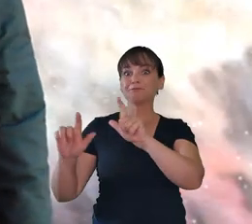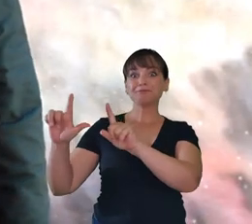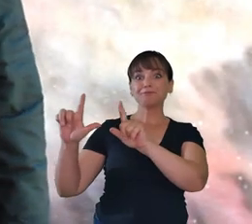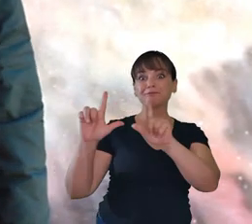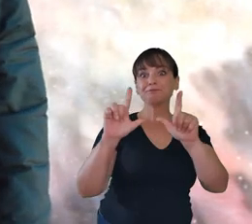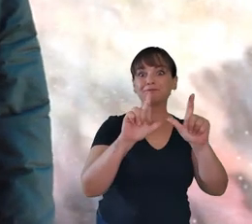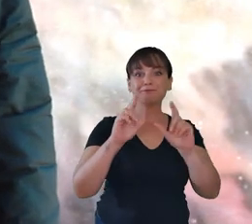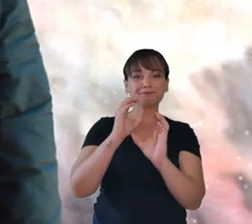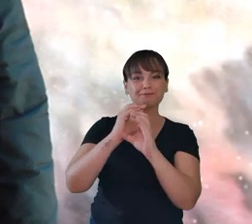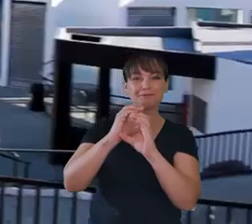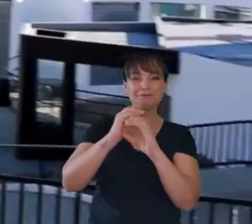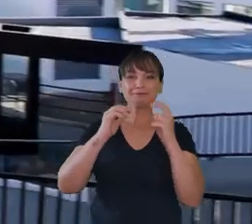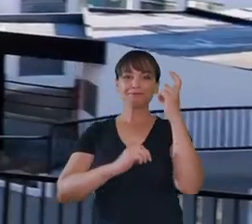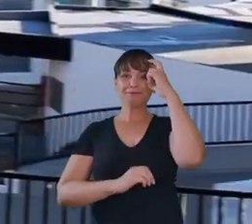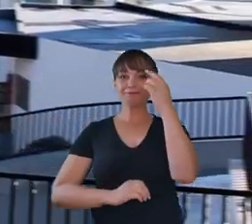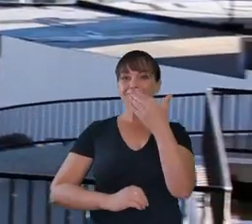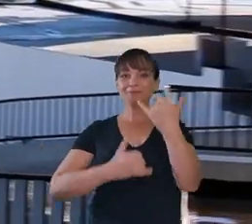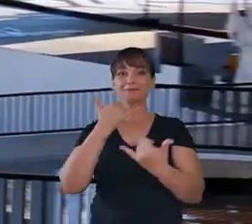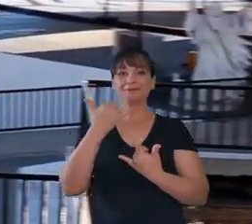e Cultura. Vamos brincar!